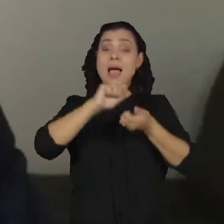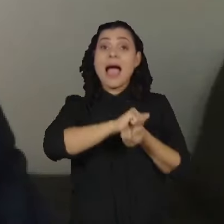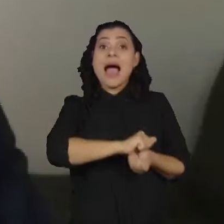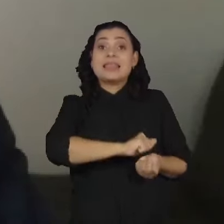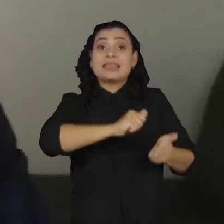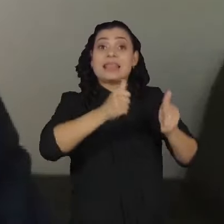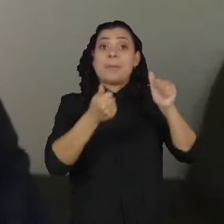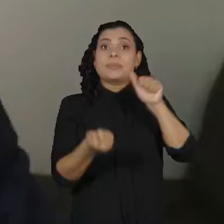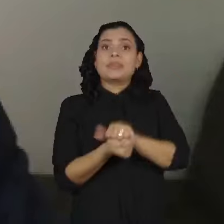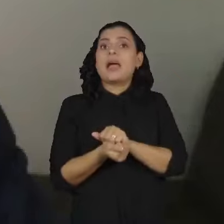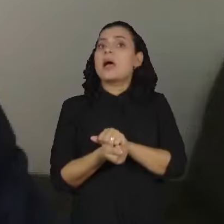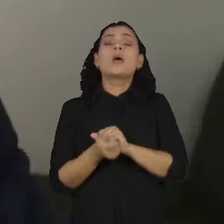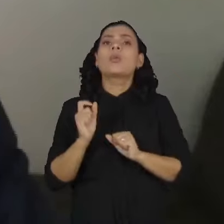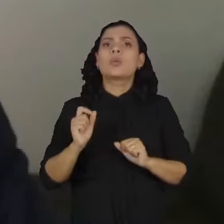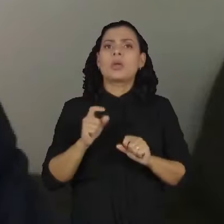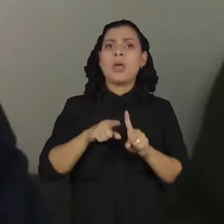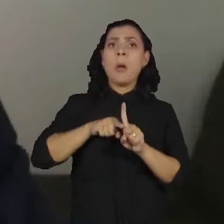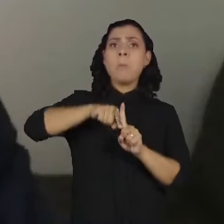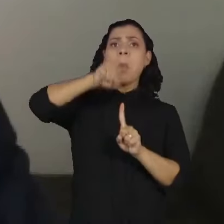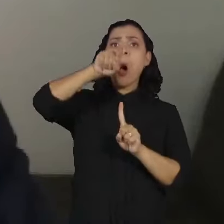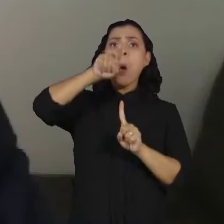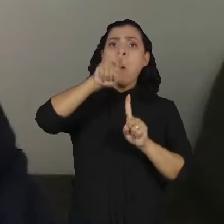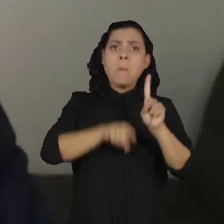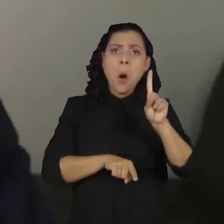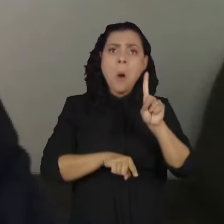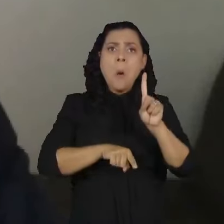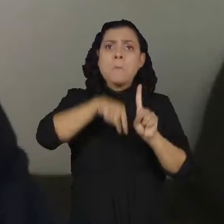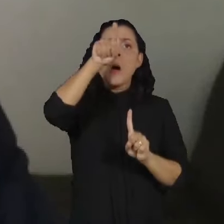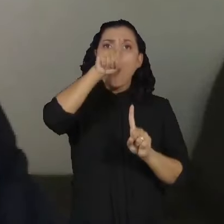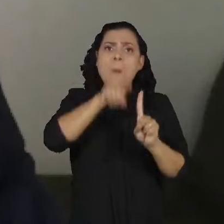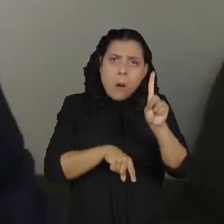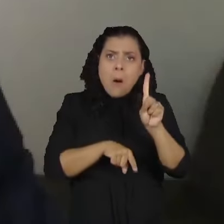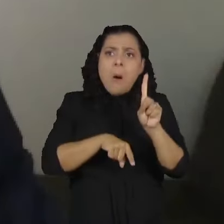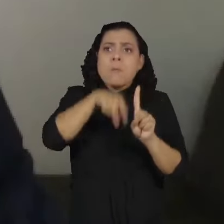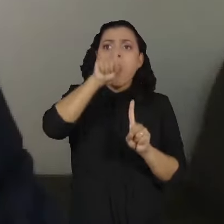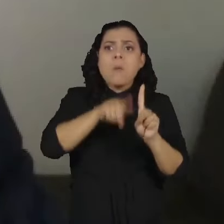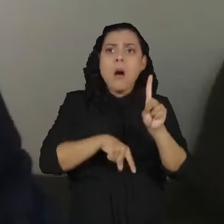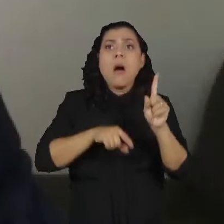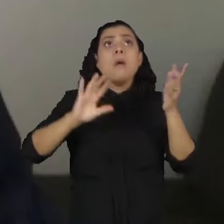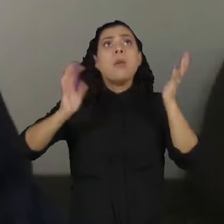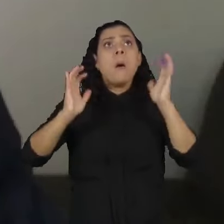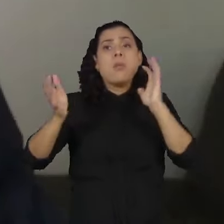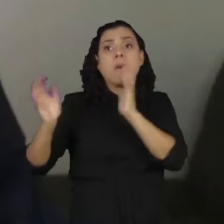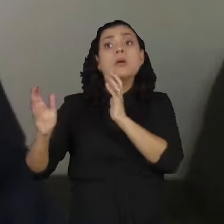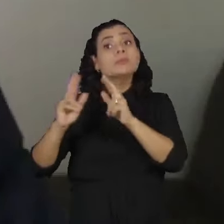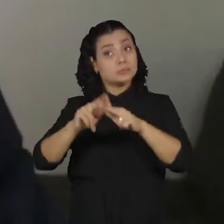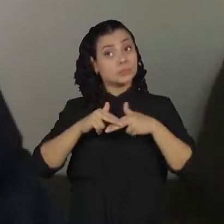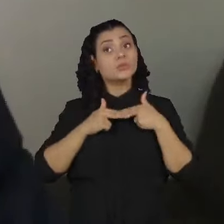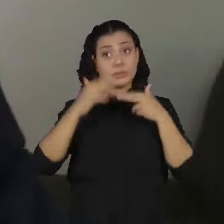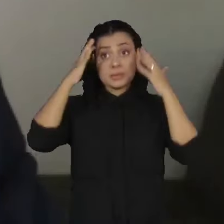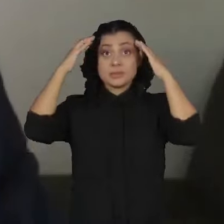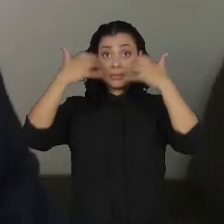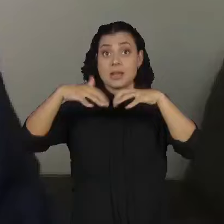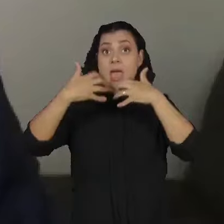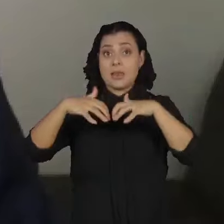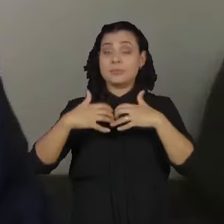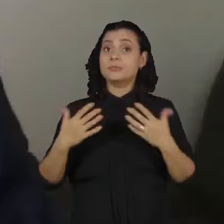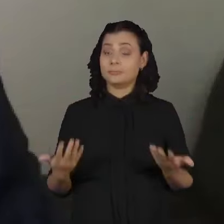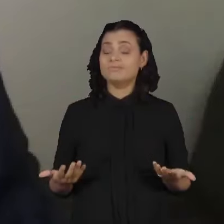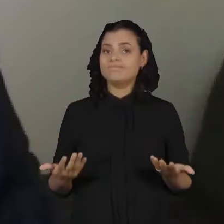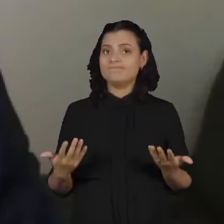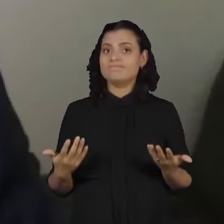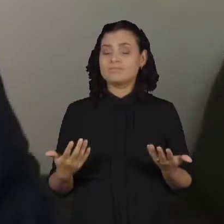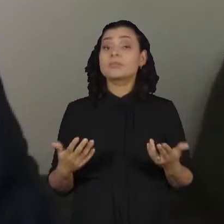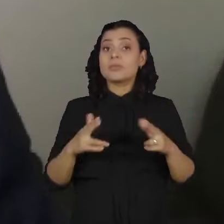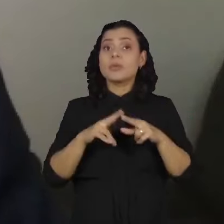de temperatura é feito pelo sistema nervoso central e periférico. Por meio, por exemplo, de sudorese,